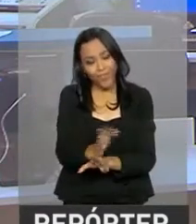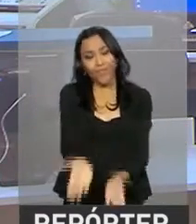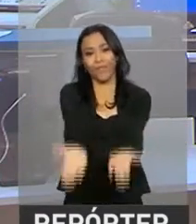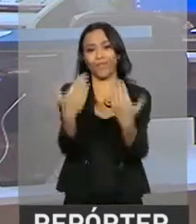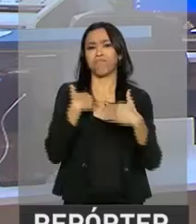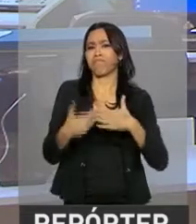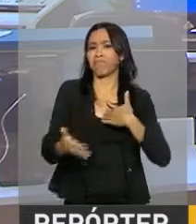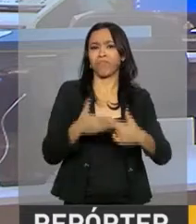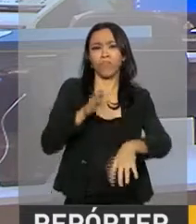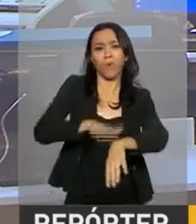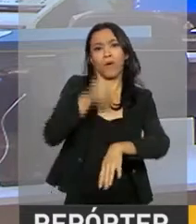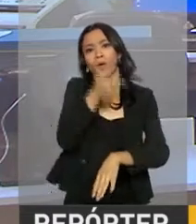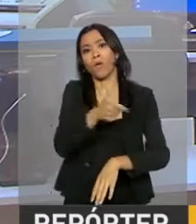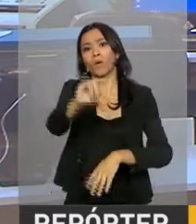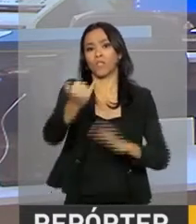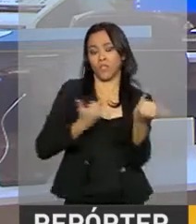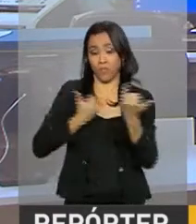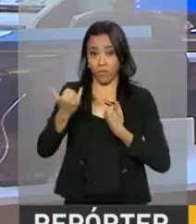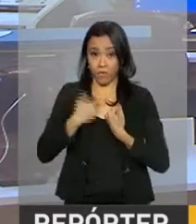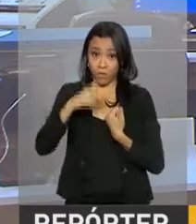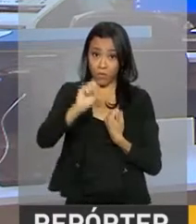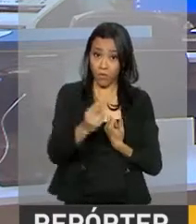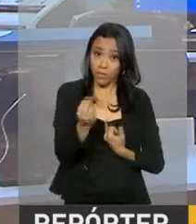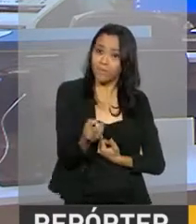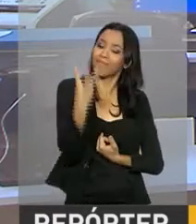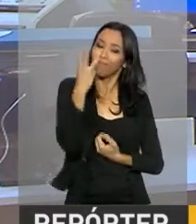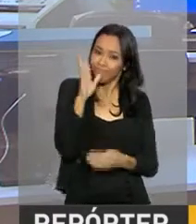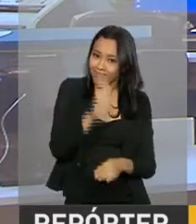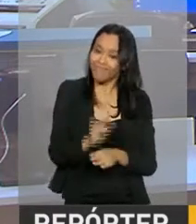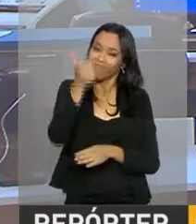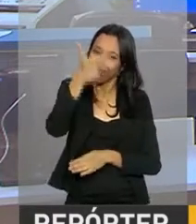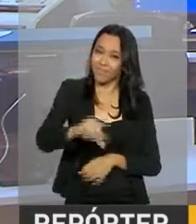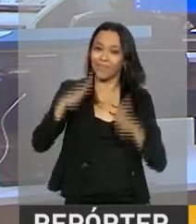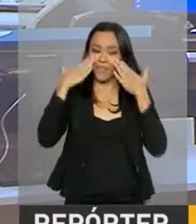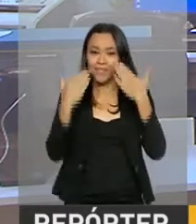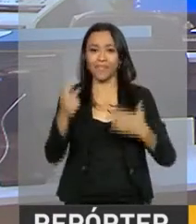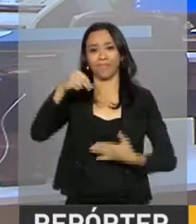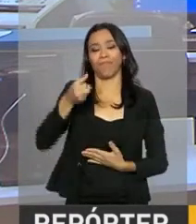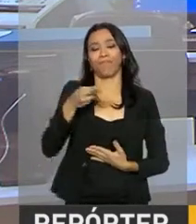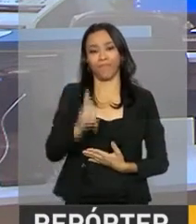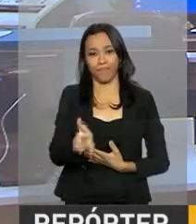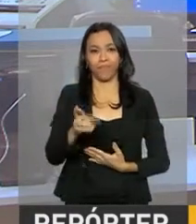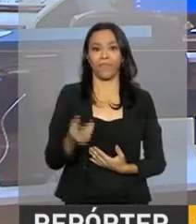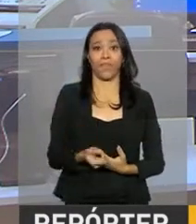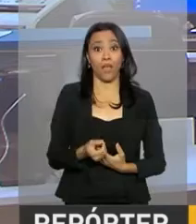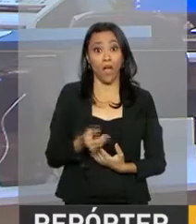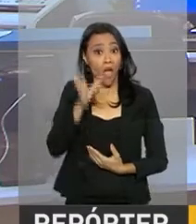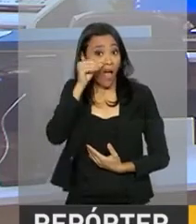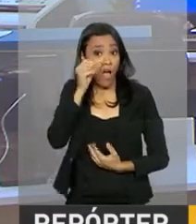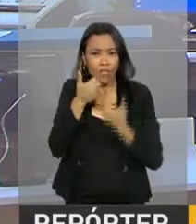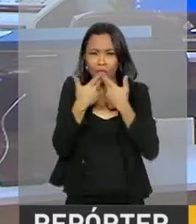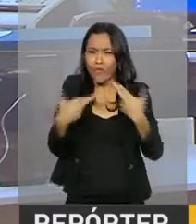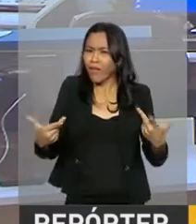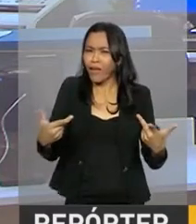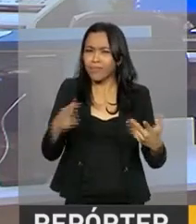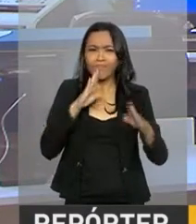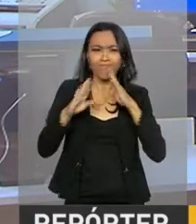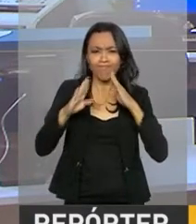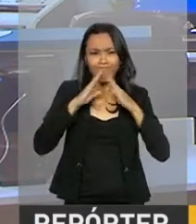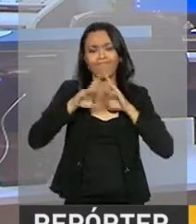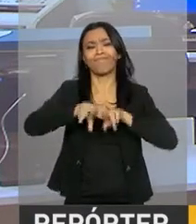voltamos a qualquer momento com outras informações ou as três da tarde da próxima edição do repórter NBR acompanha também e